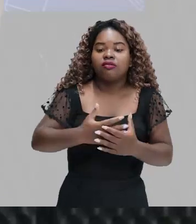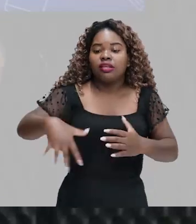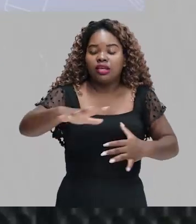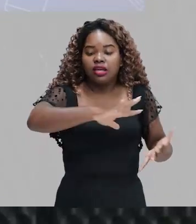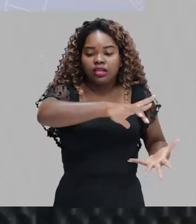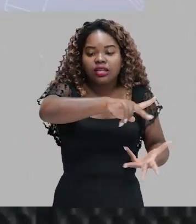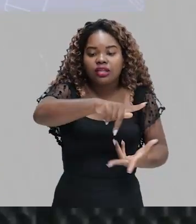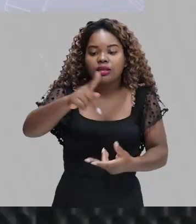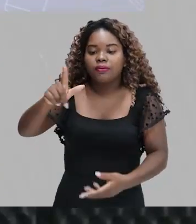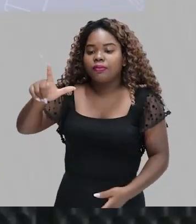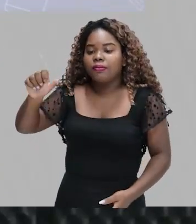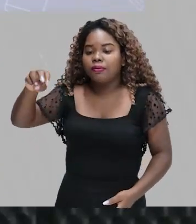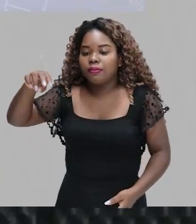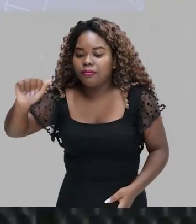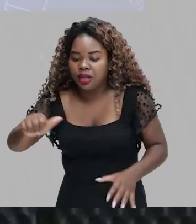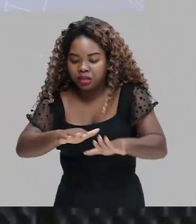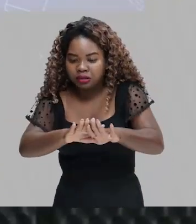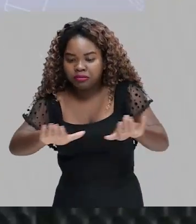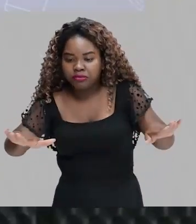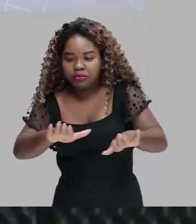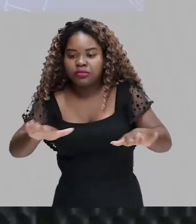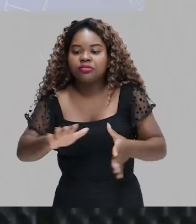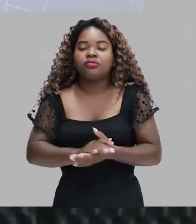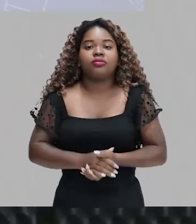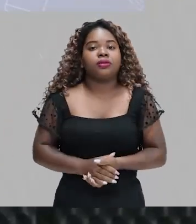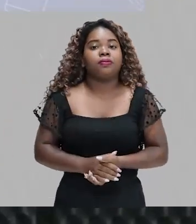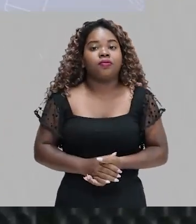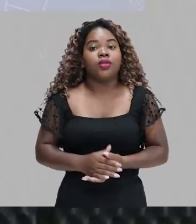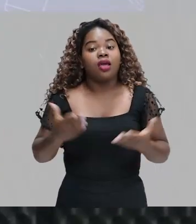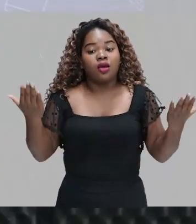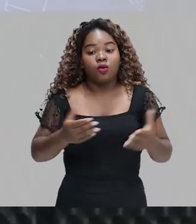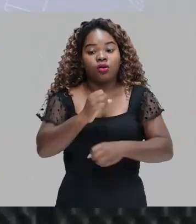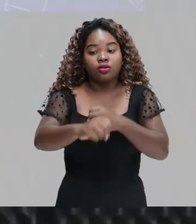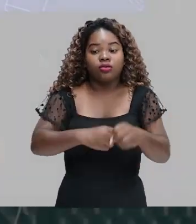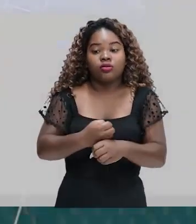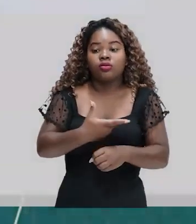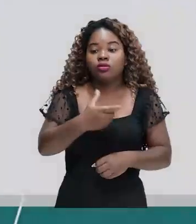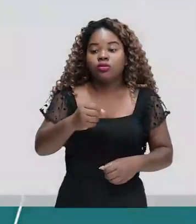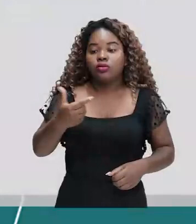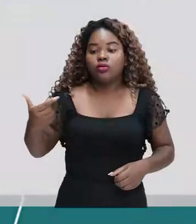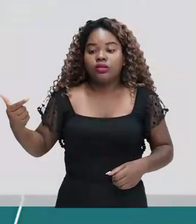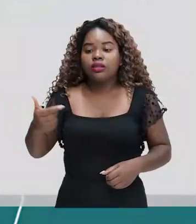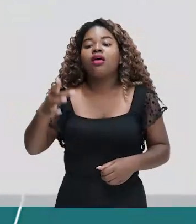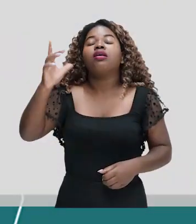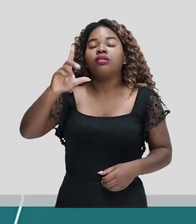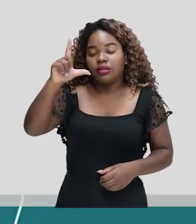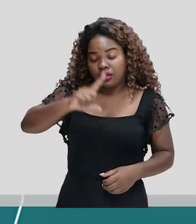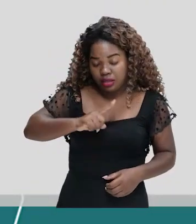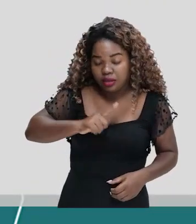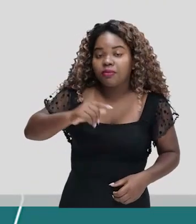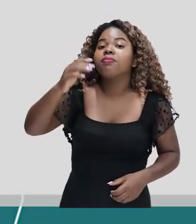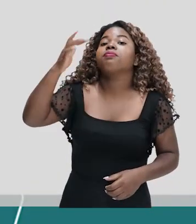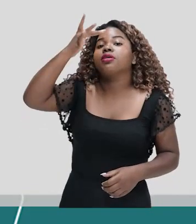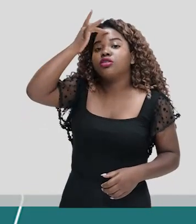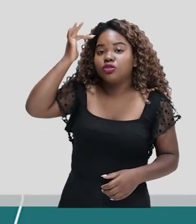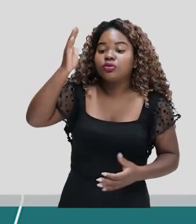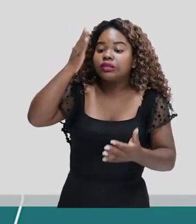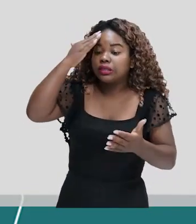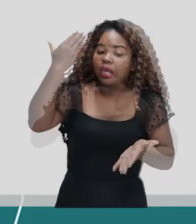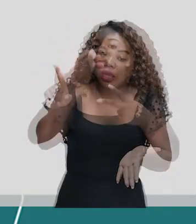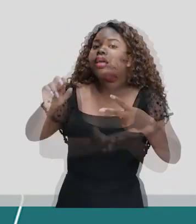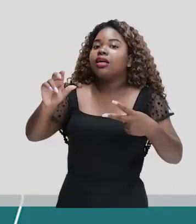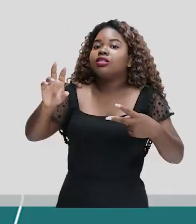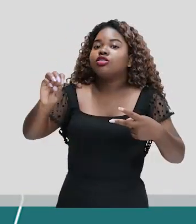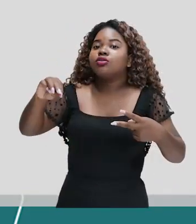e que ia cair no fim do mundo. Né? Em 2022, ter gente que ainda acredita que a Terra é plana, que a gente vai despencar, né, porque a gente não desgruda. Não vou nem